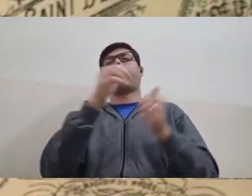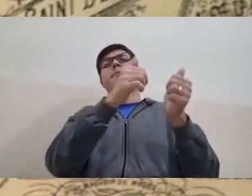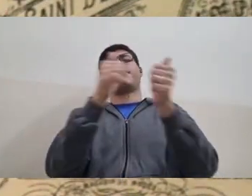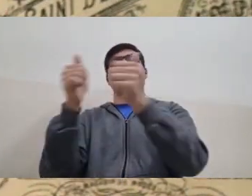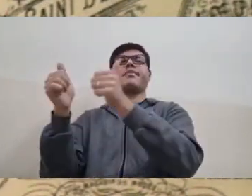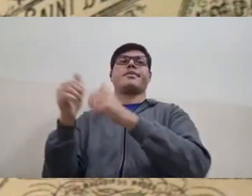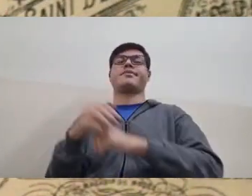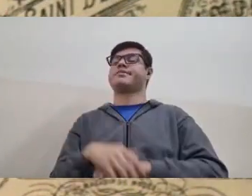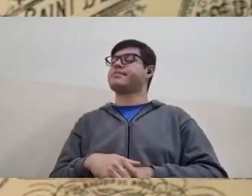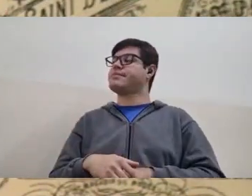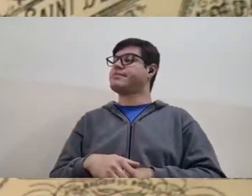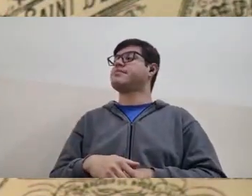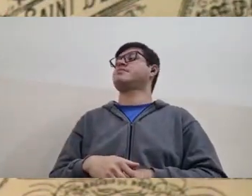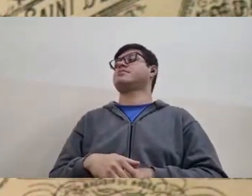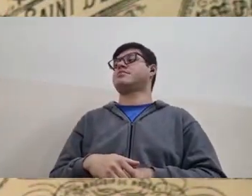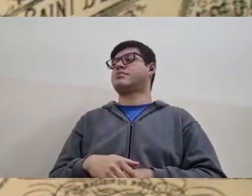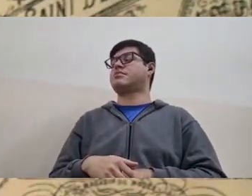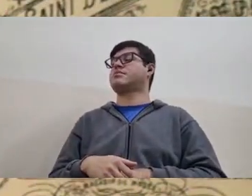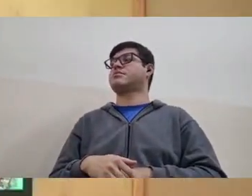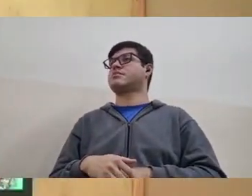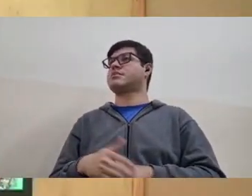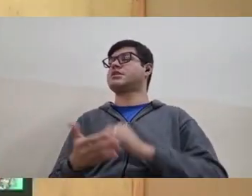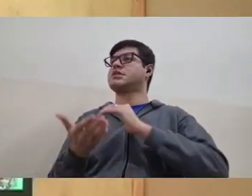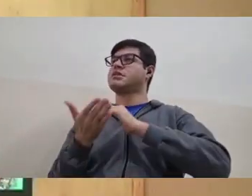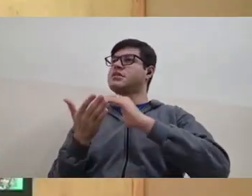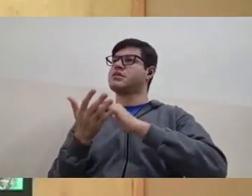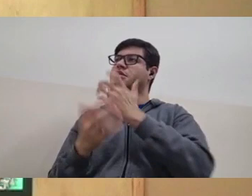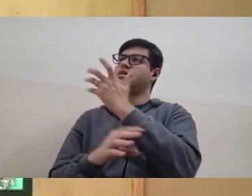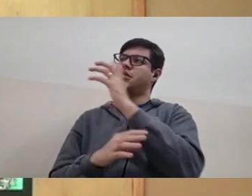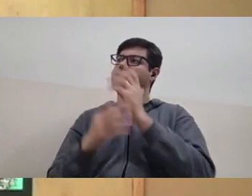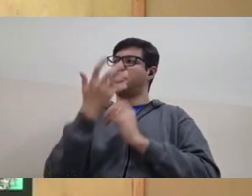nossa cidade. E a Secretaria de Meio Ambiente